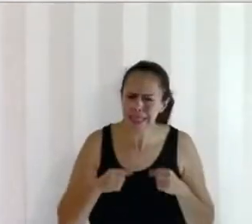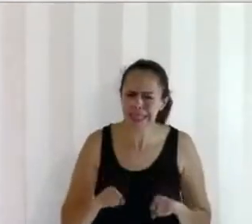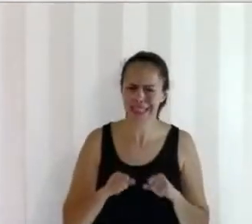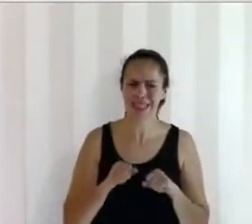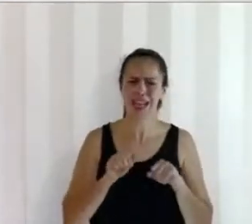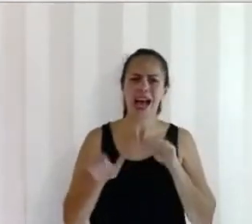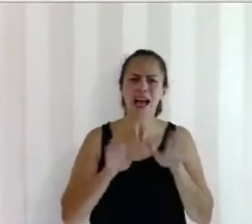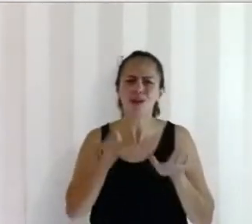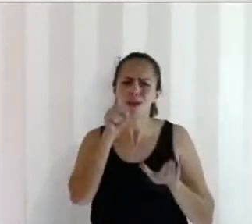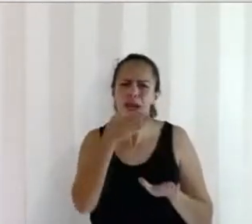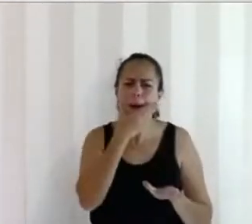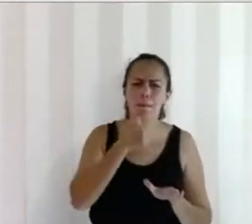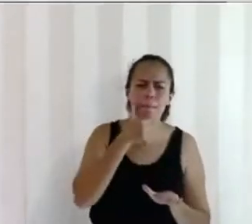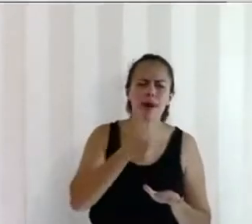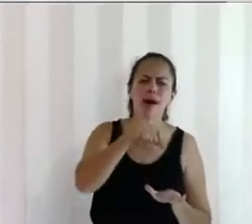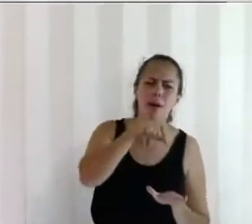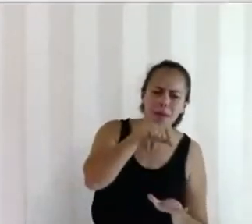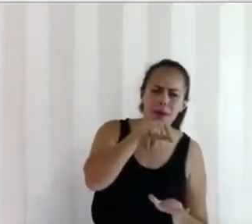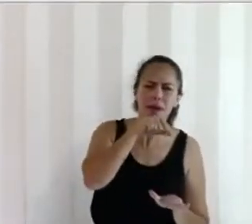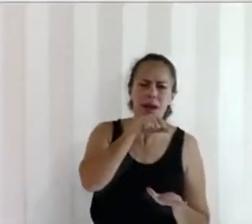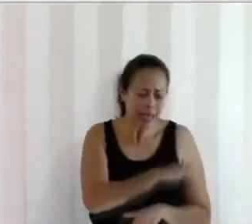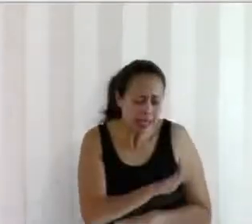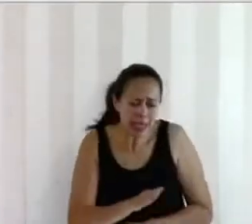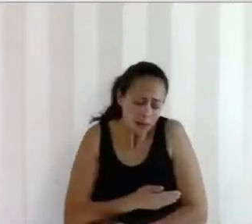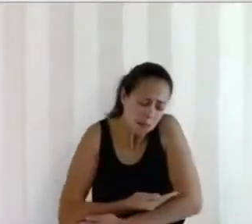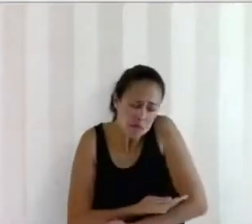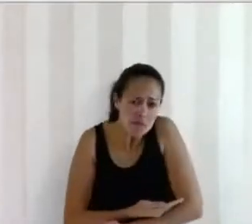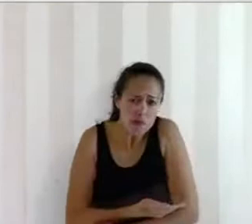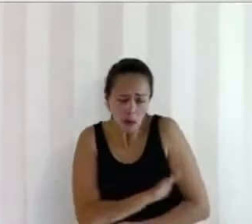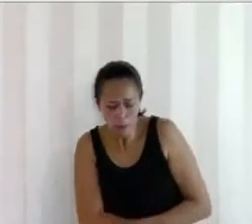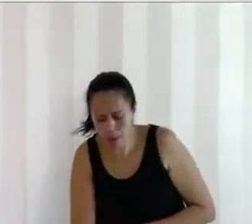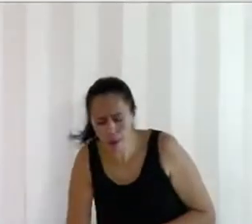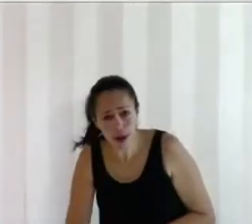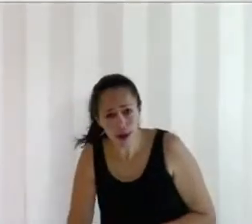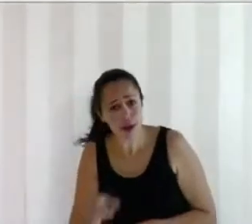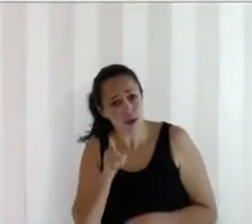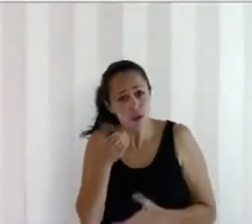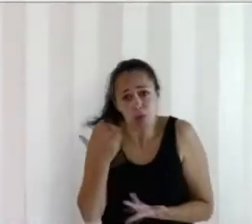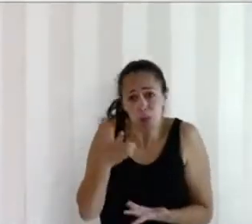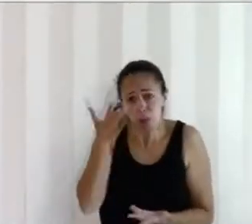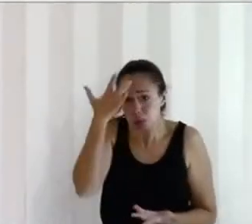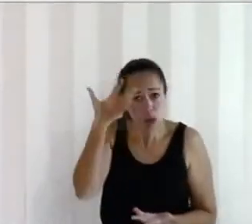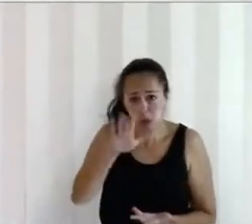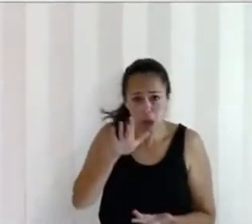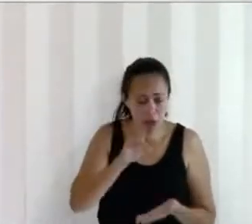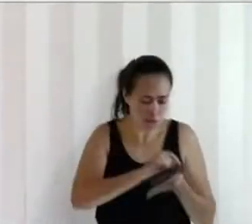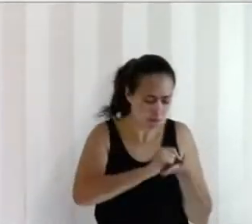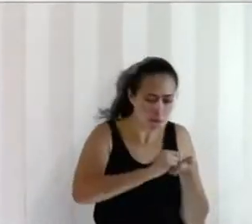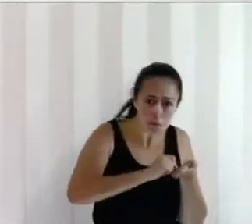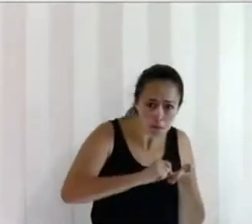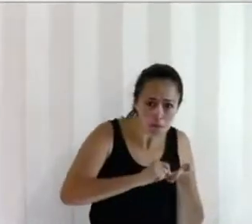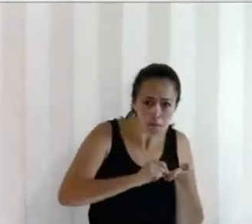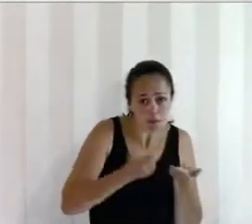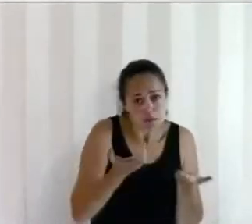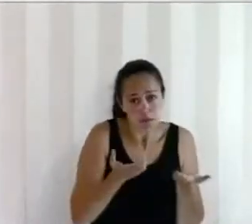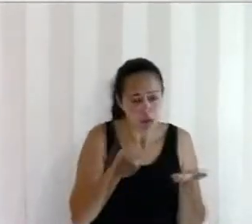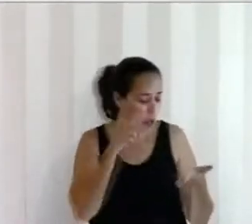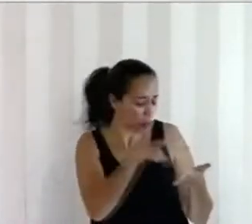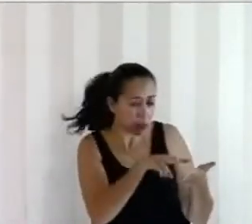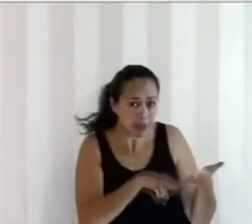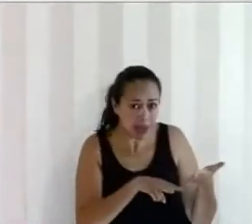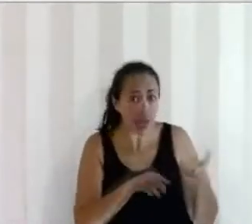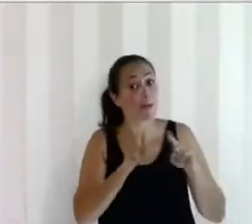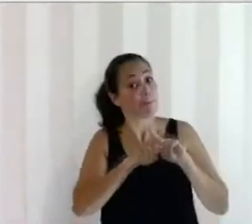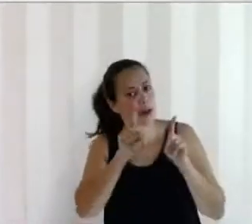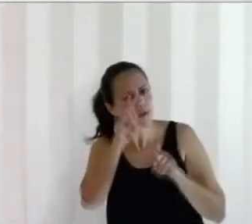novinha, talvez não seja alfabetizada ainda, o pai poderia escrever e falar com ela. E enquanto nós estivermos